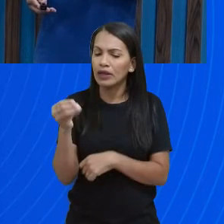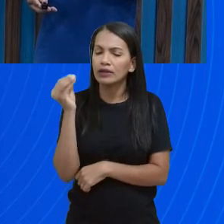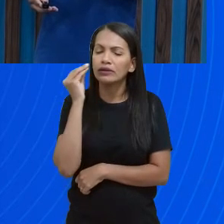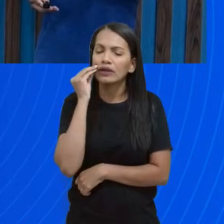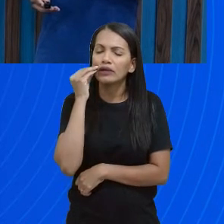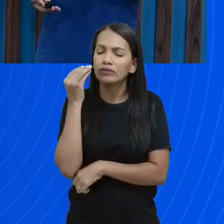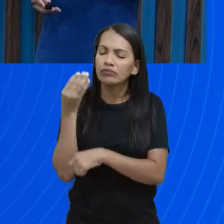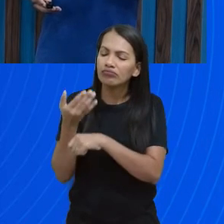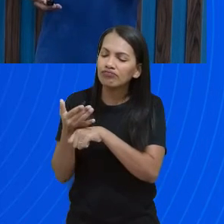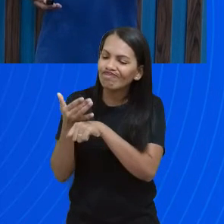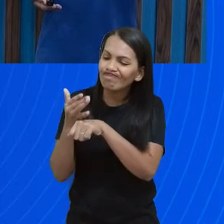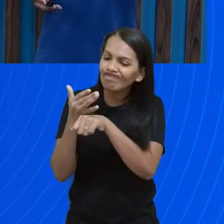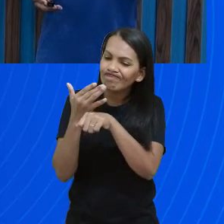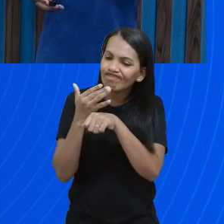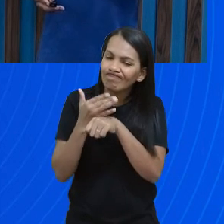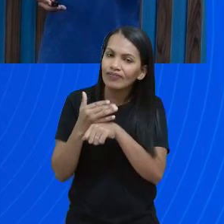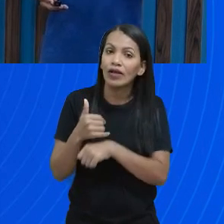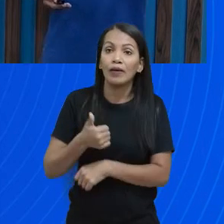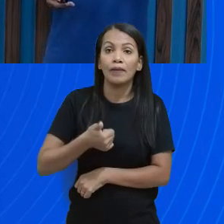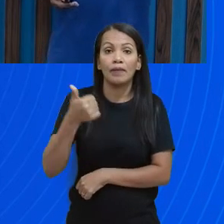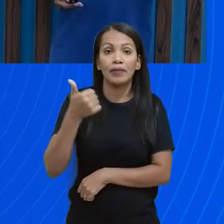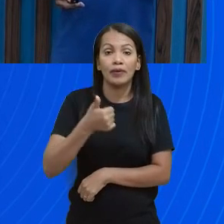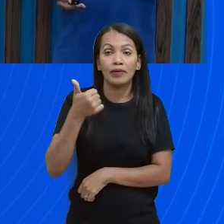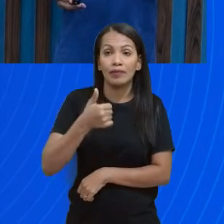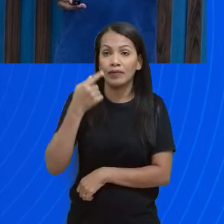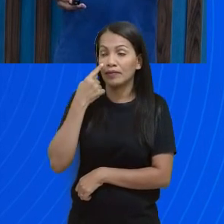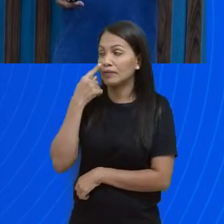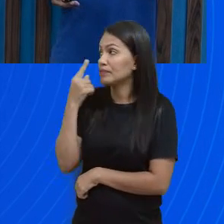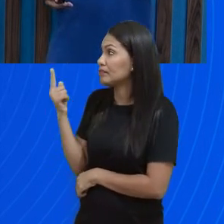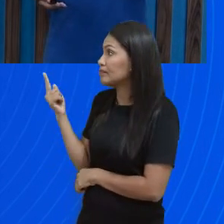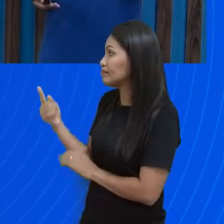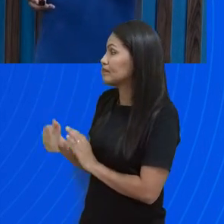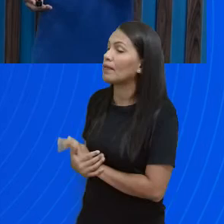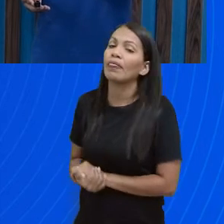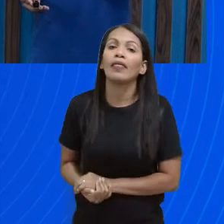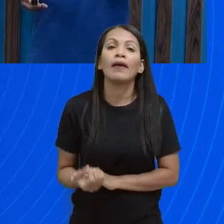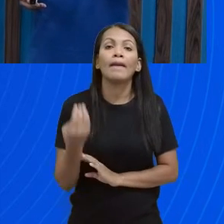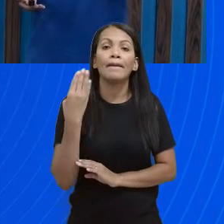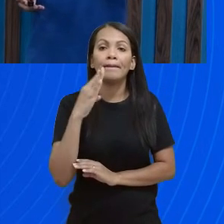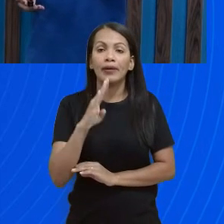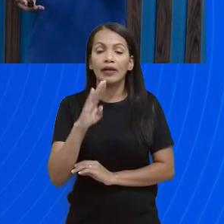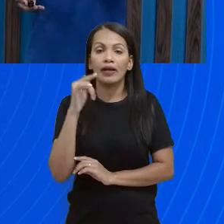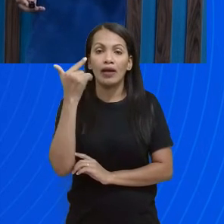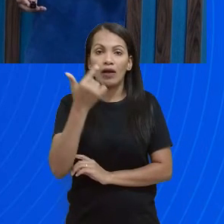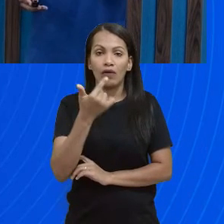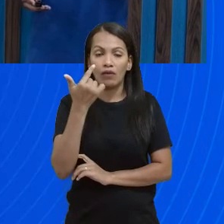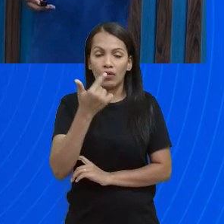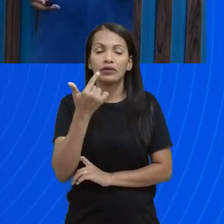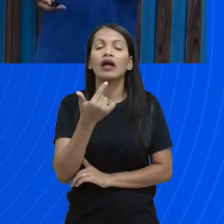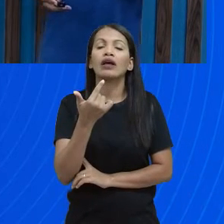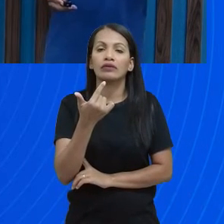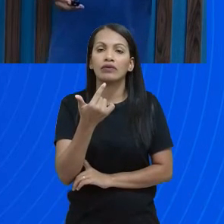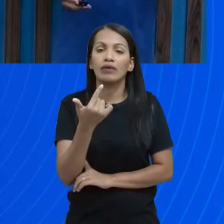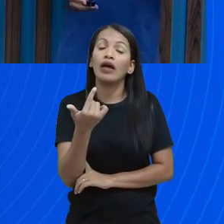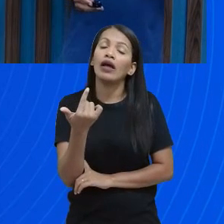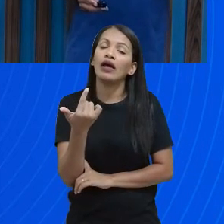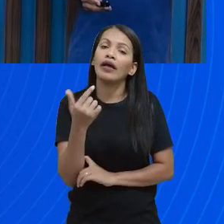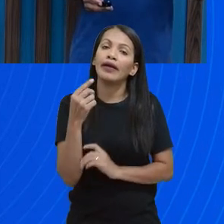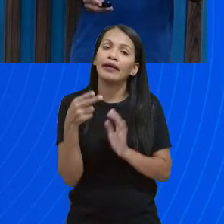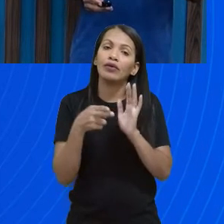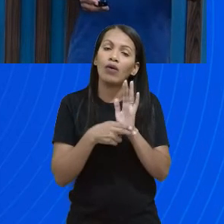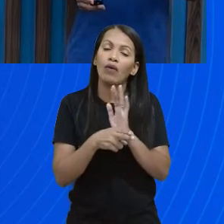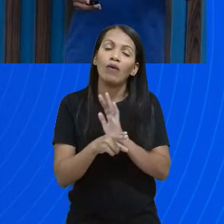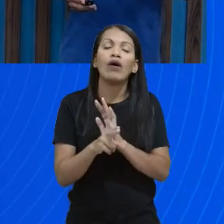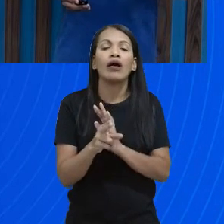constantemente. Então, observa bem, essa primeira fórmula, B ao quadrado é igual a N vezes A, ou A vezes